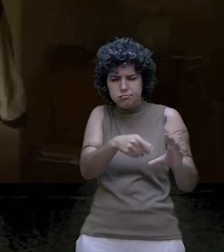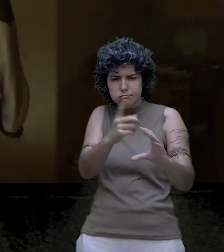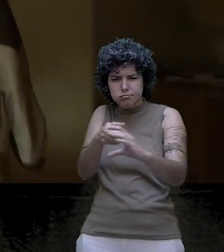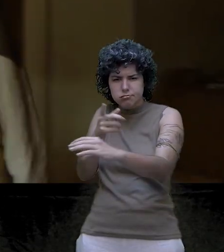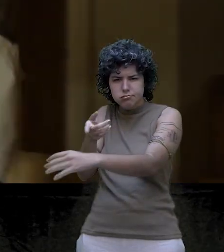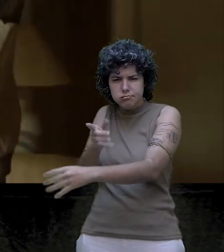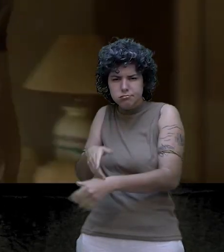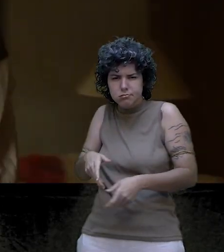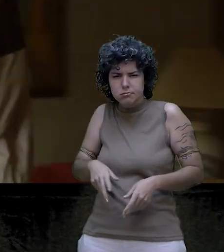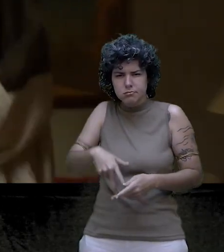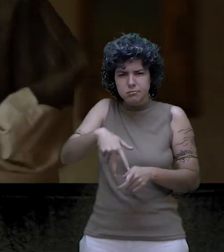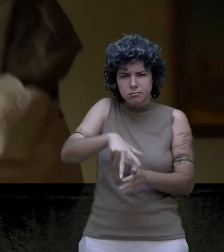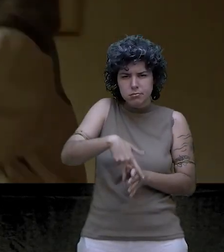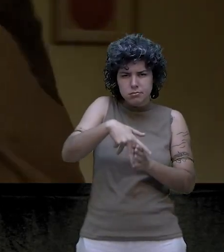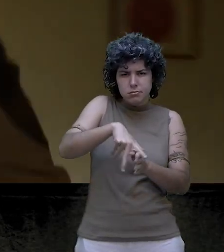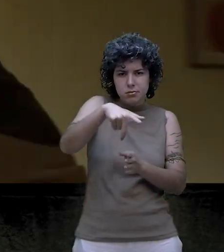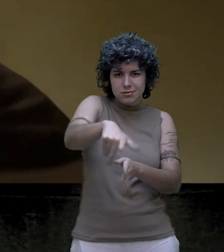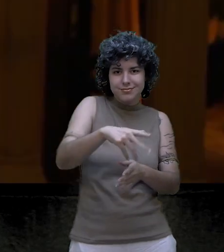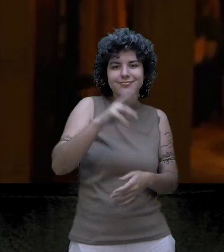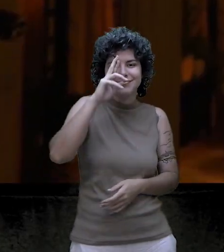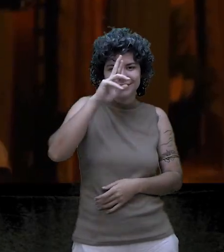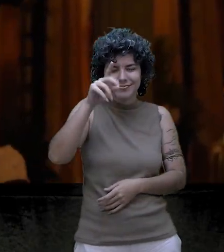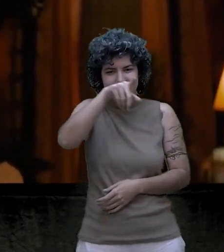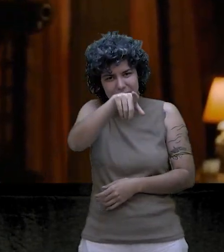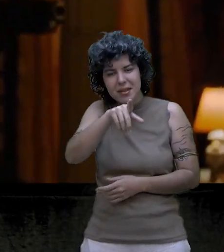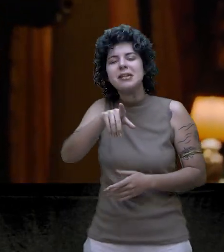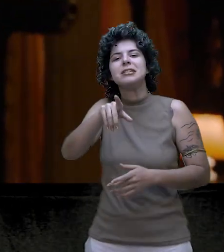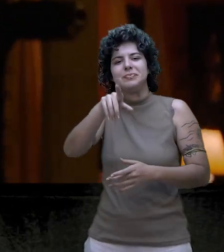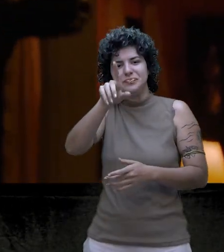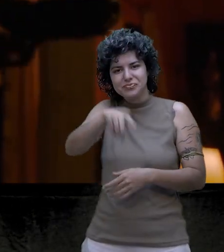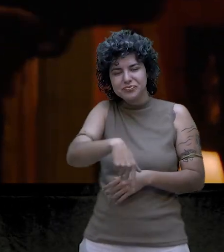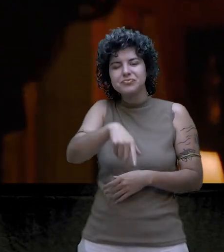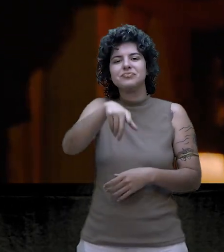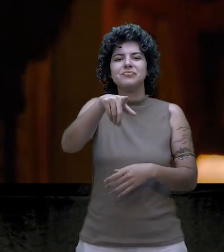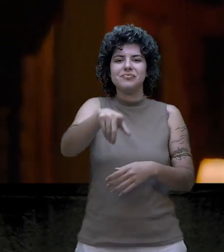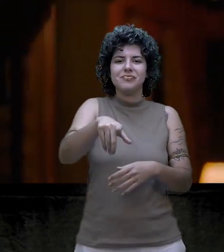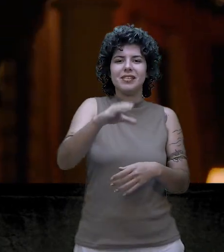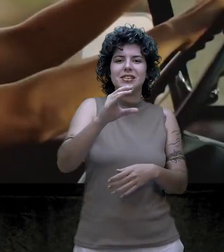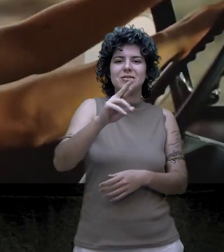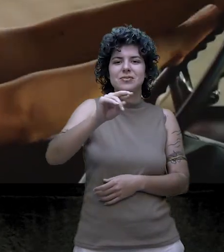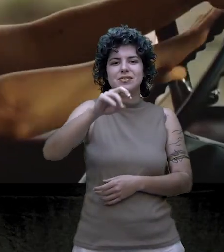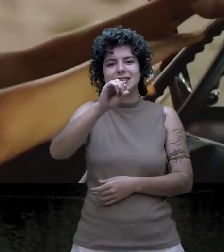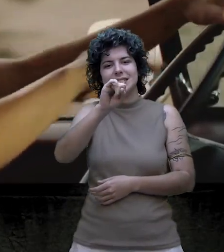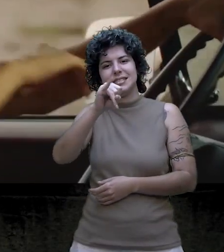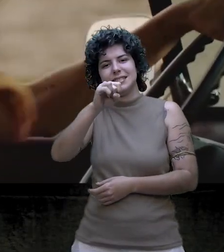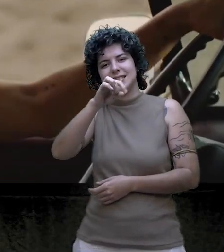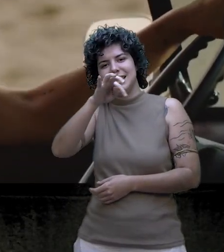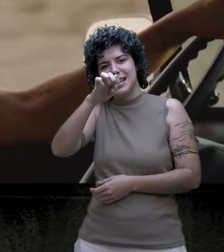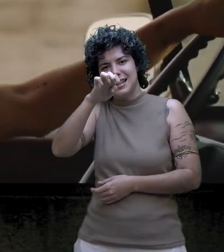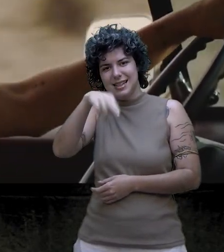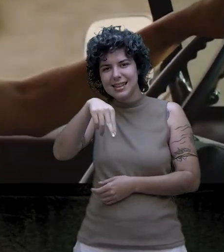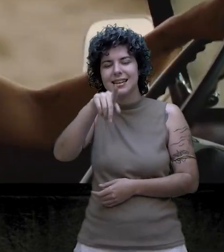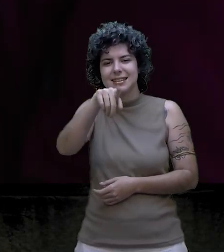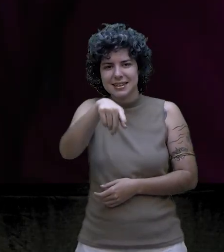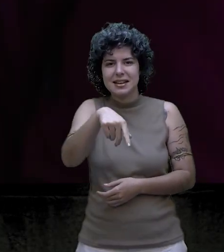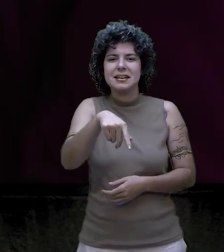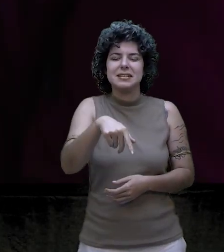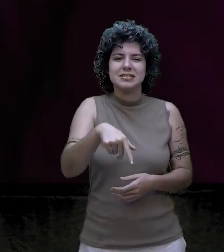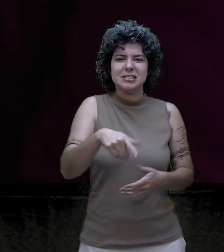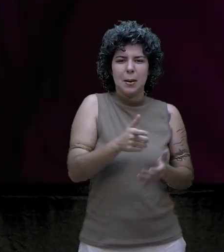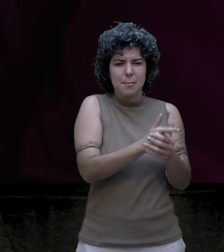arrasando no papel de uma lésbica que manja mais de armas que de cardio. E sim, é tão épico quanto parece.